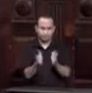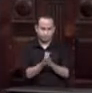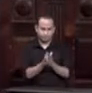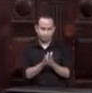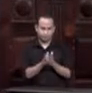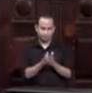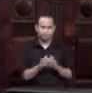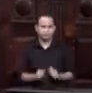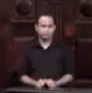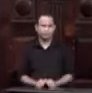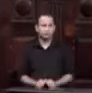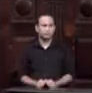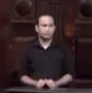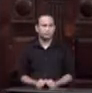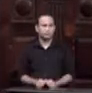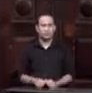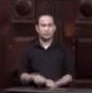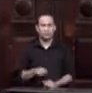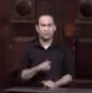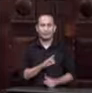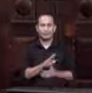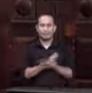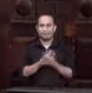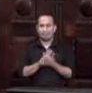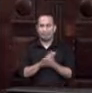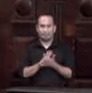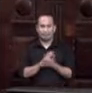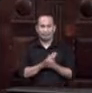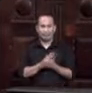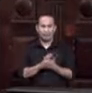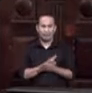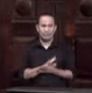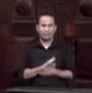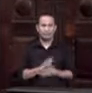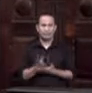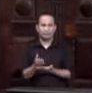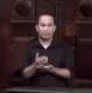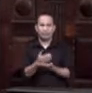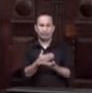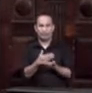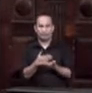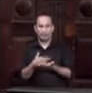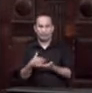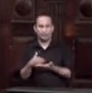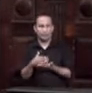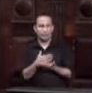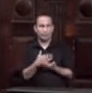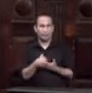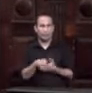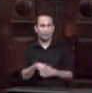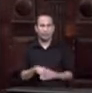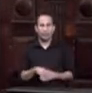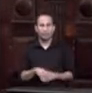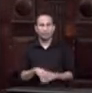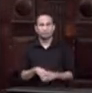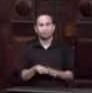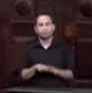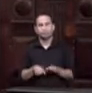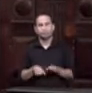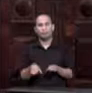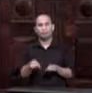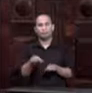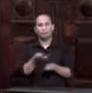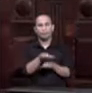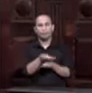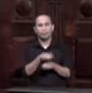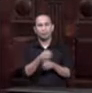Em nenhuma situação a arrecadação deixou de aumentar em relação ao